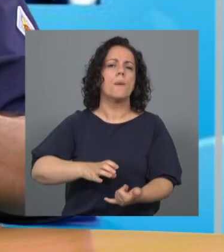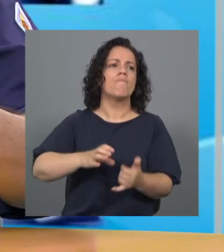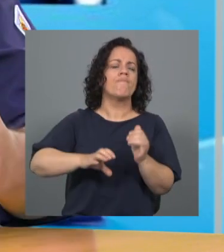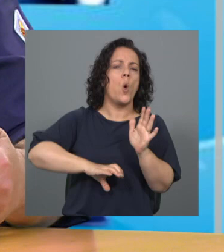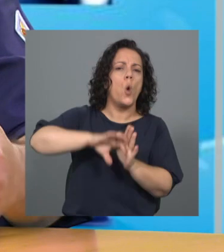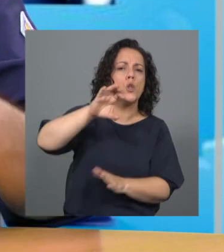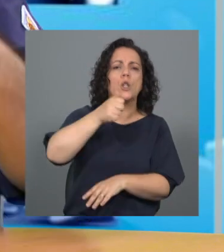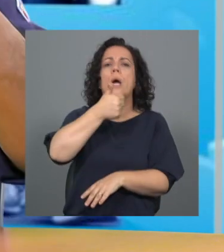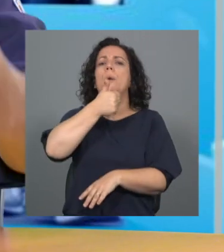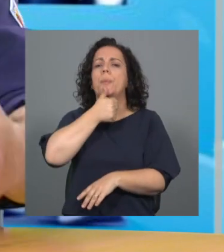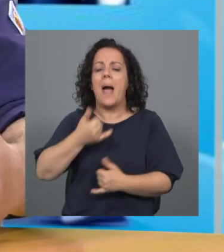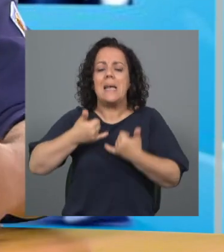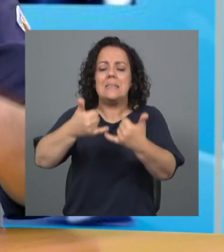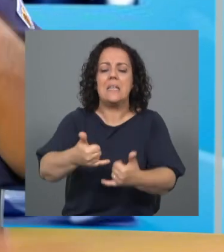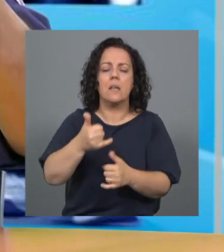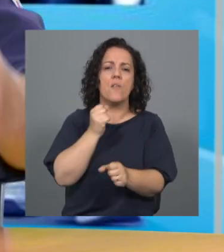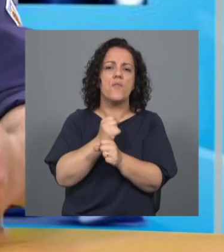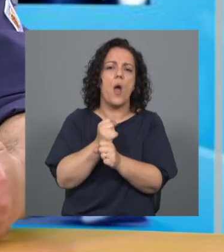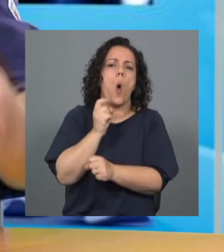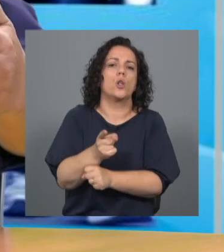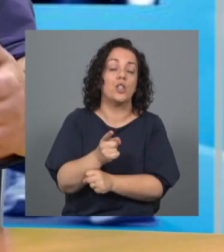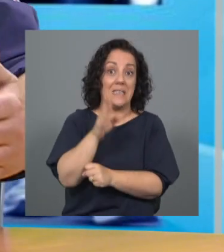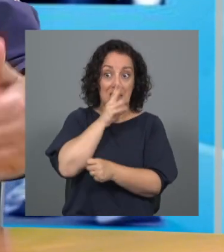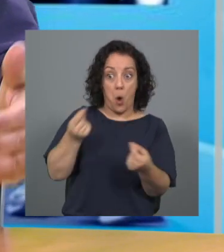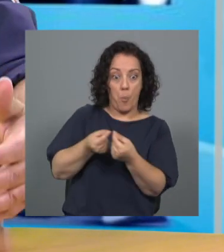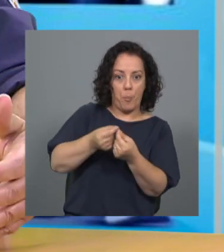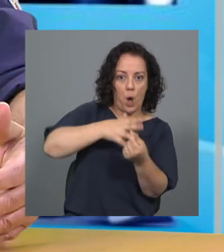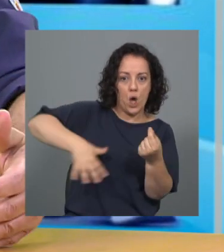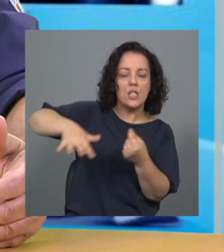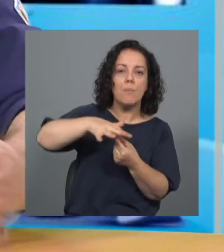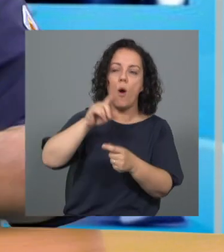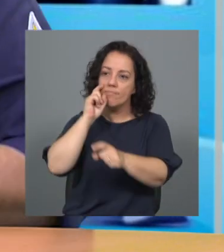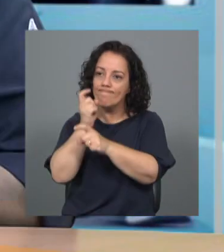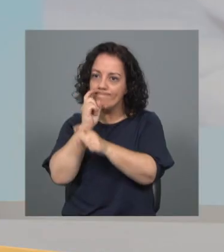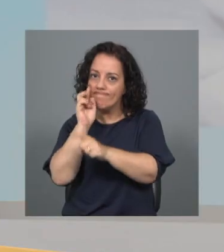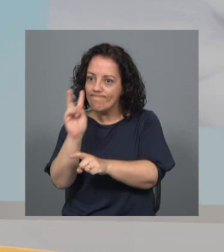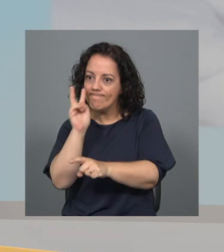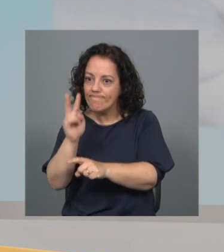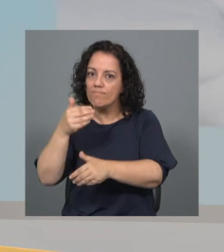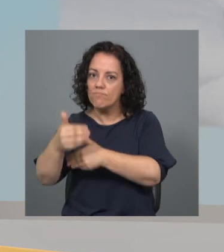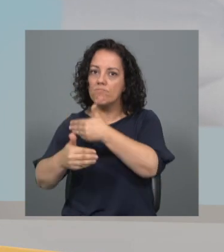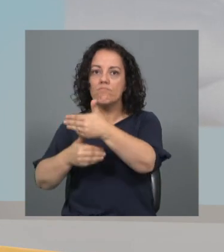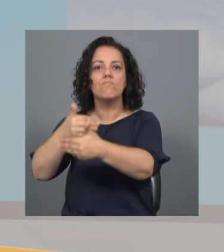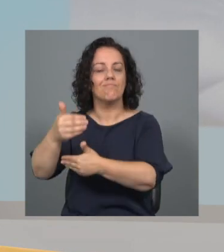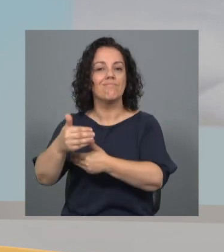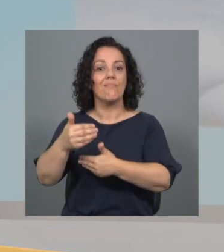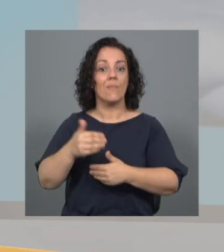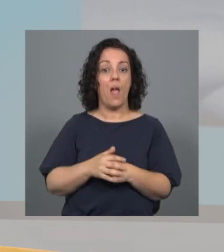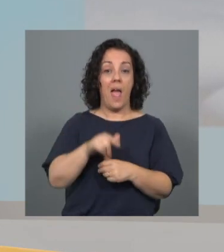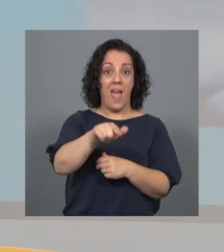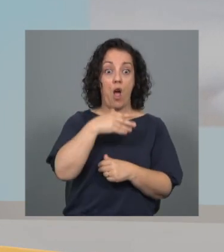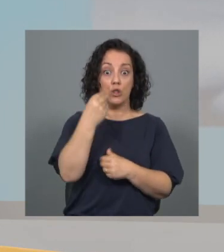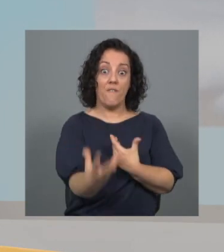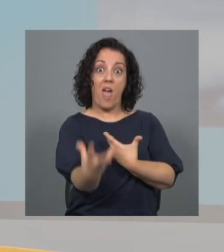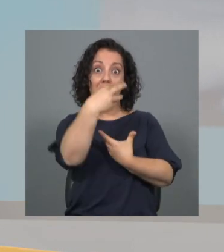fácil, mas se for próximo, conseguimos fazer um acompanhamento e uma preocupação para que aquela floresta tenha sucesso, não é? E esta capacidade de envolvermos os jovens na